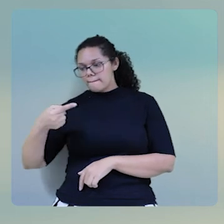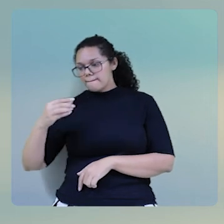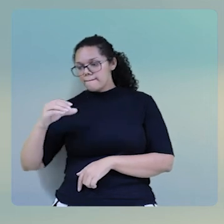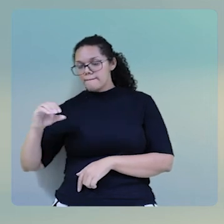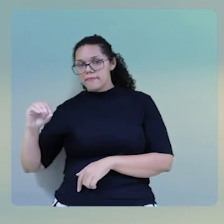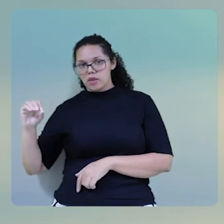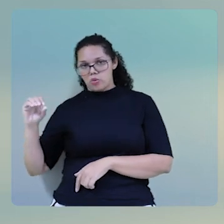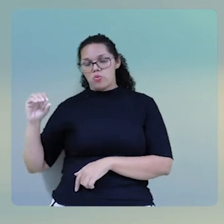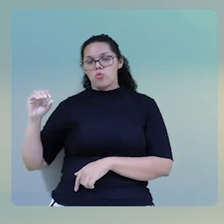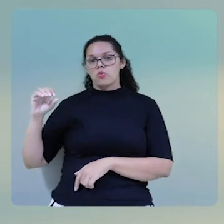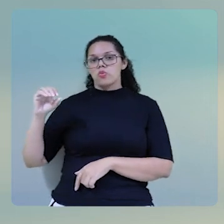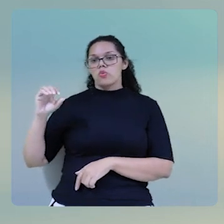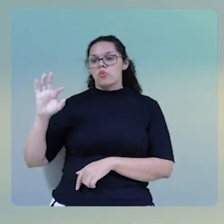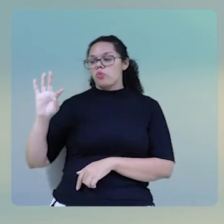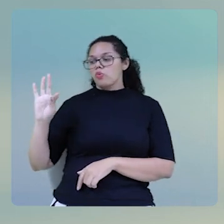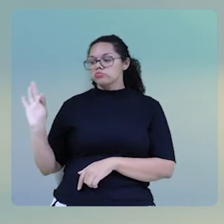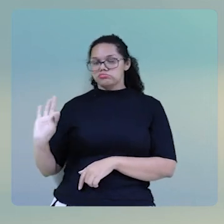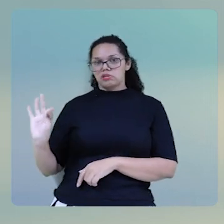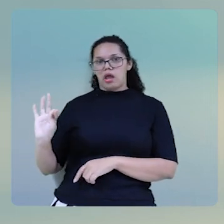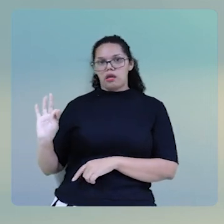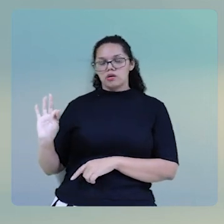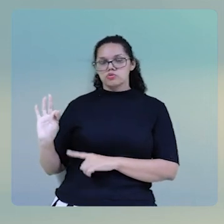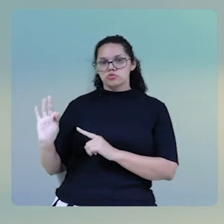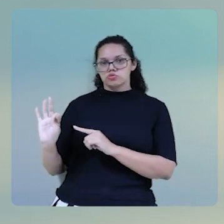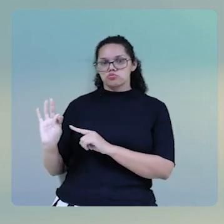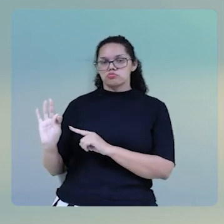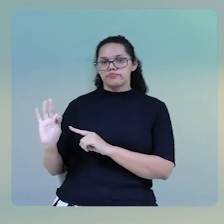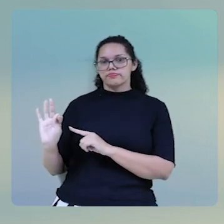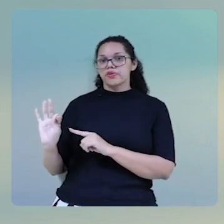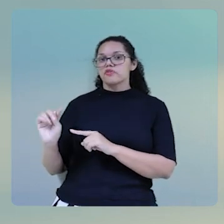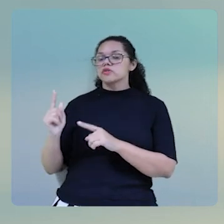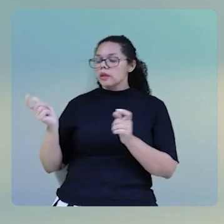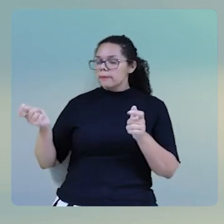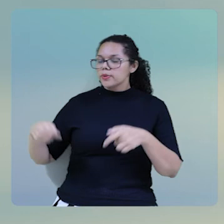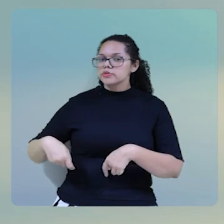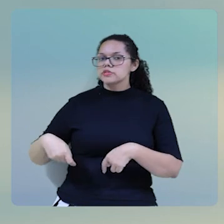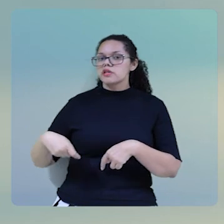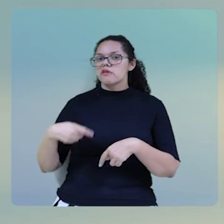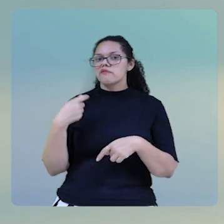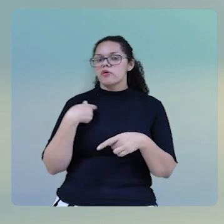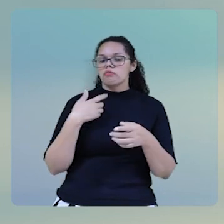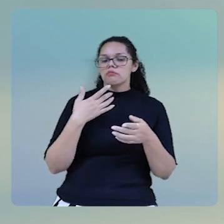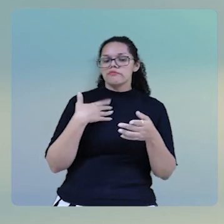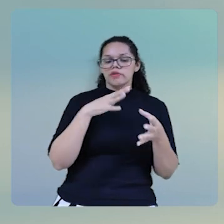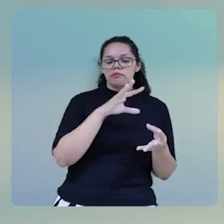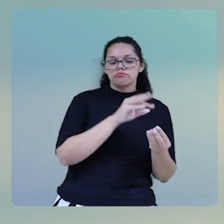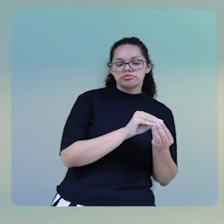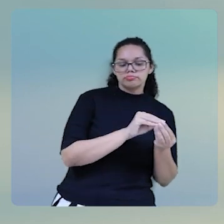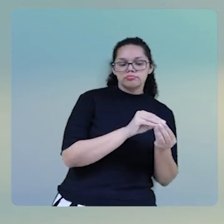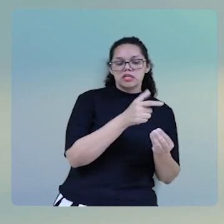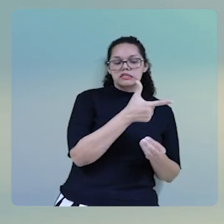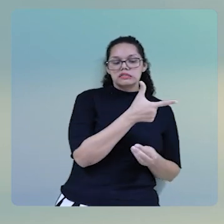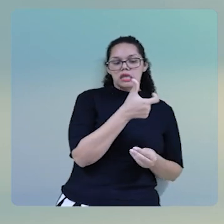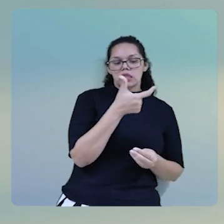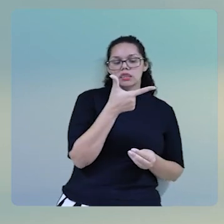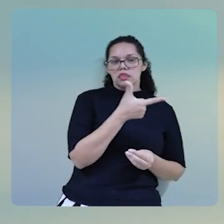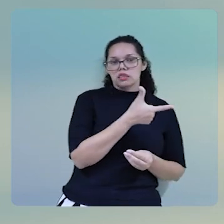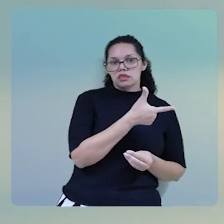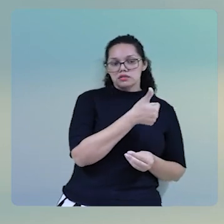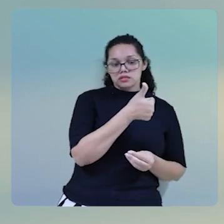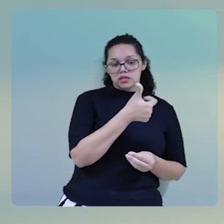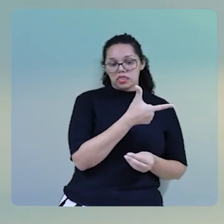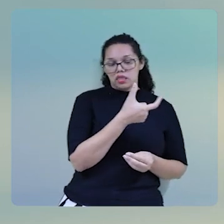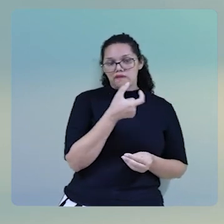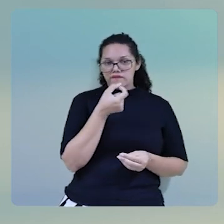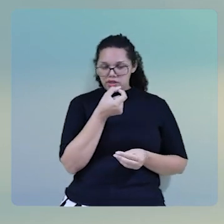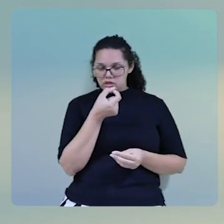120 com 60, você pode unificar os dois num só. Você pode unificar 120 com 60, você faz o produto dividido pela soma,